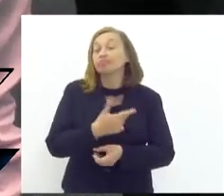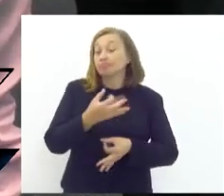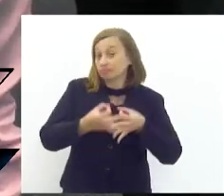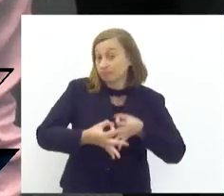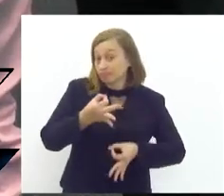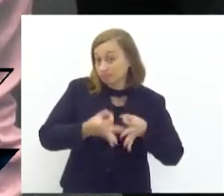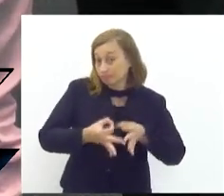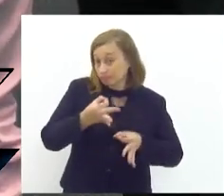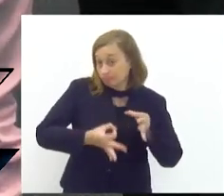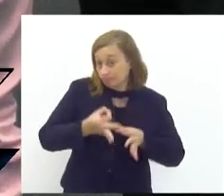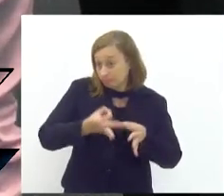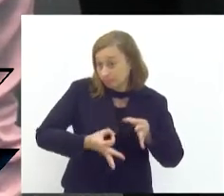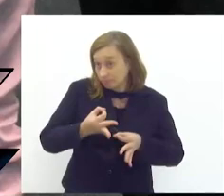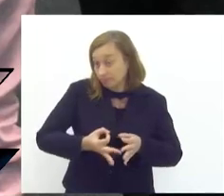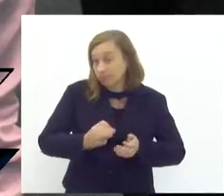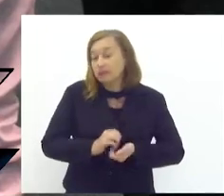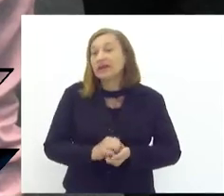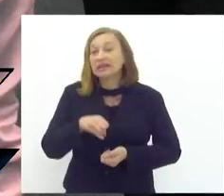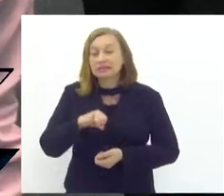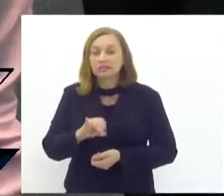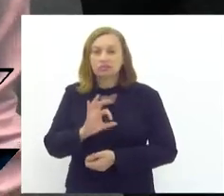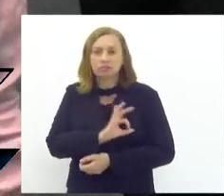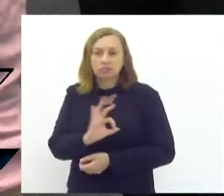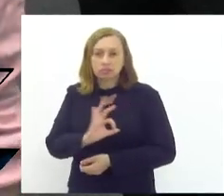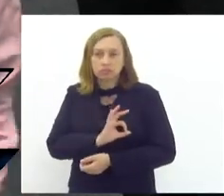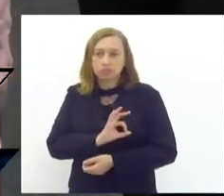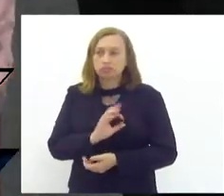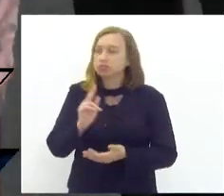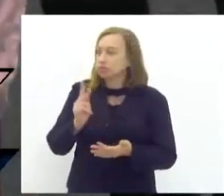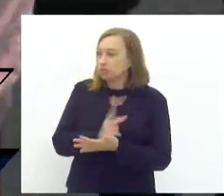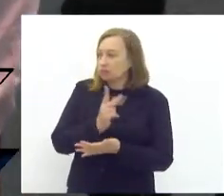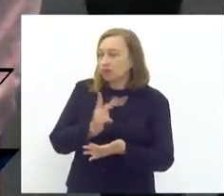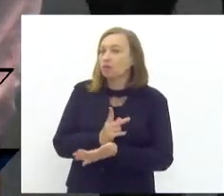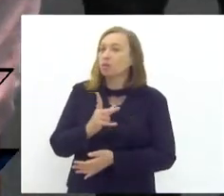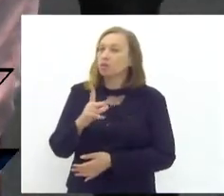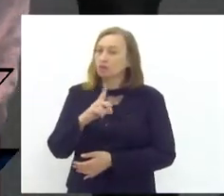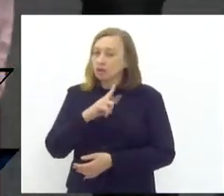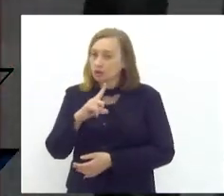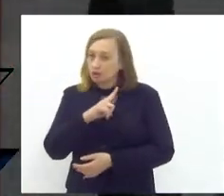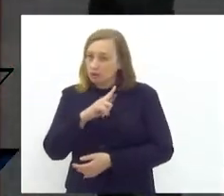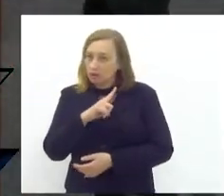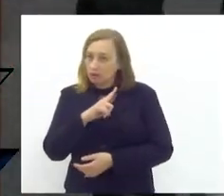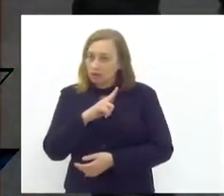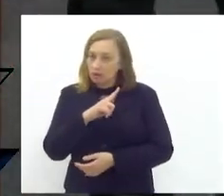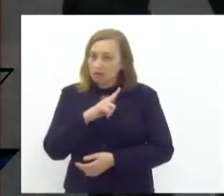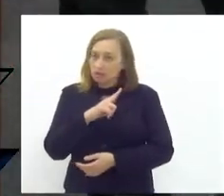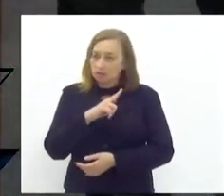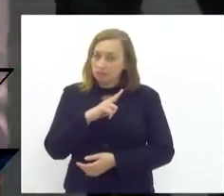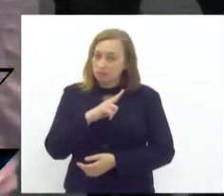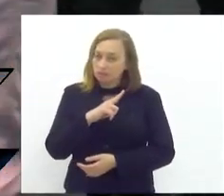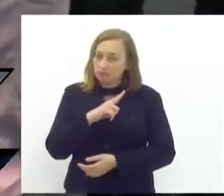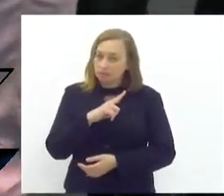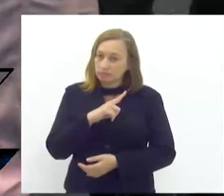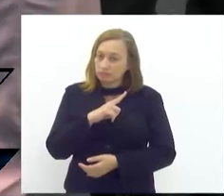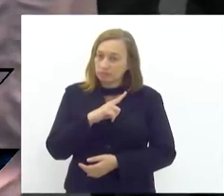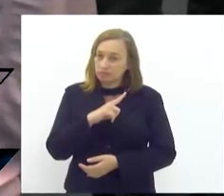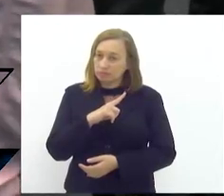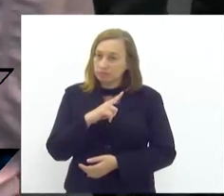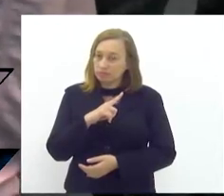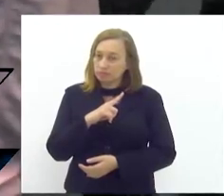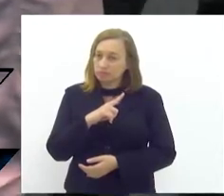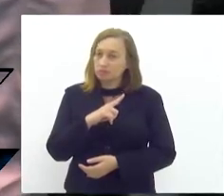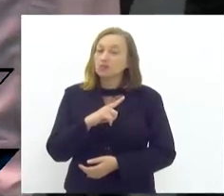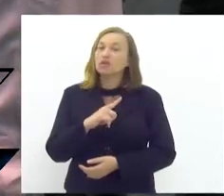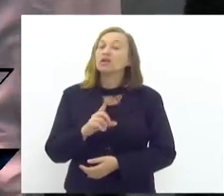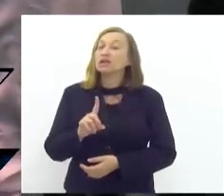de jurisdição se um policial cometeu algum tipo de direção disciplinar ele